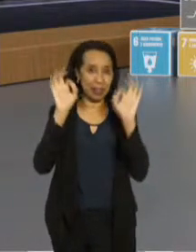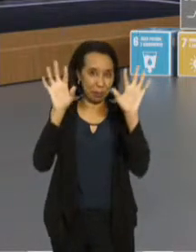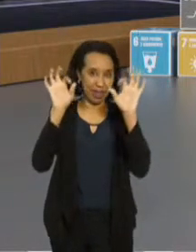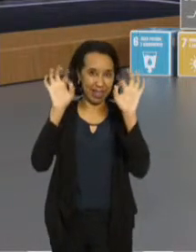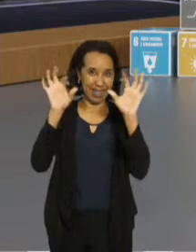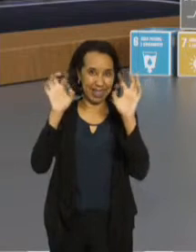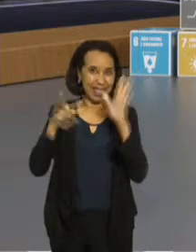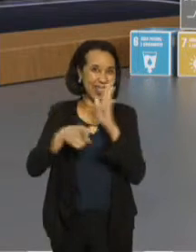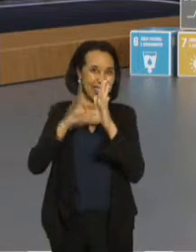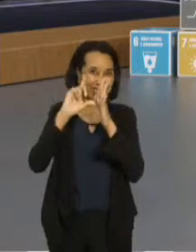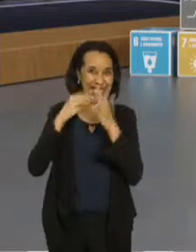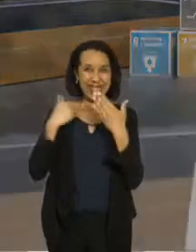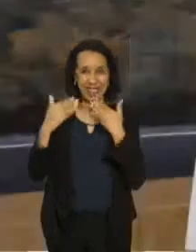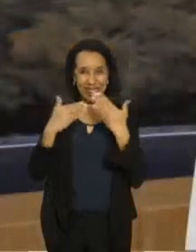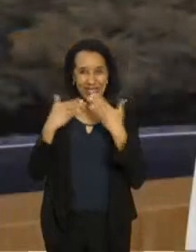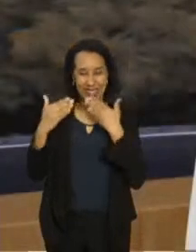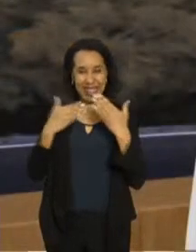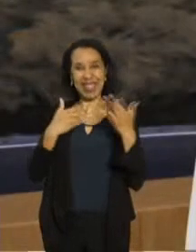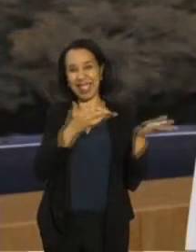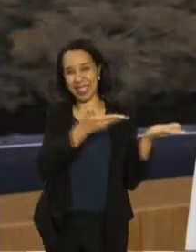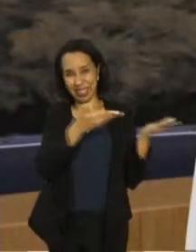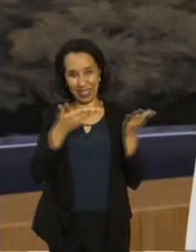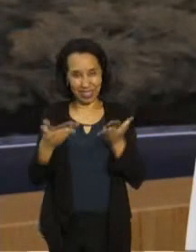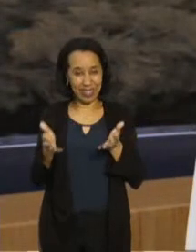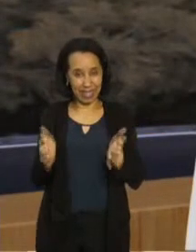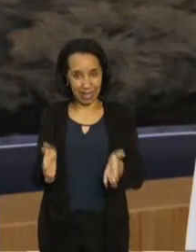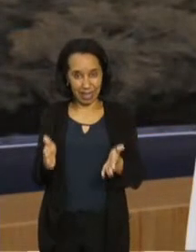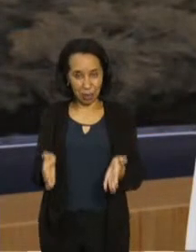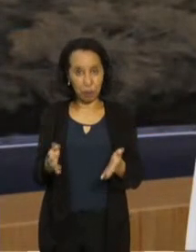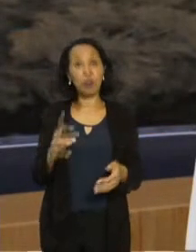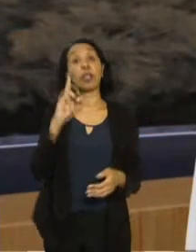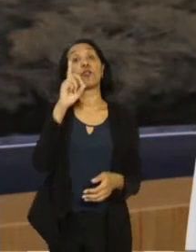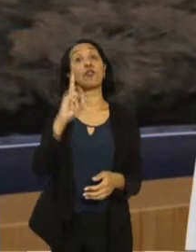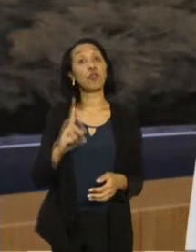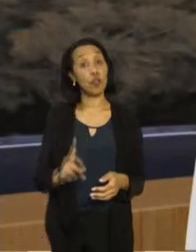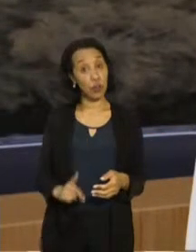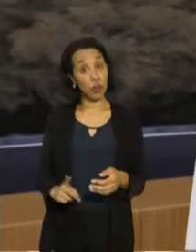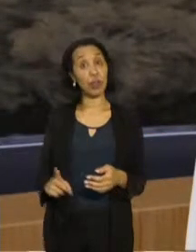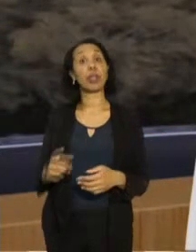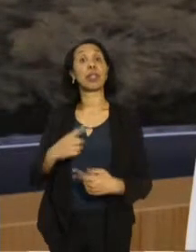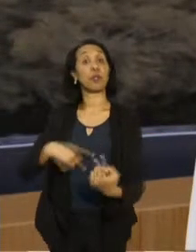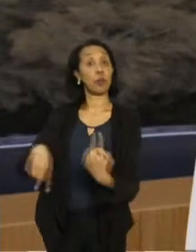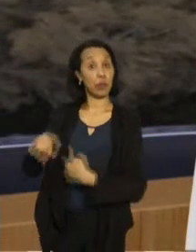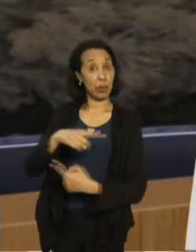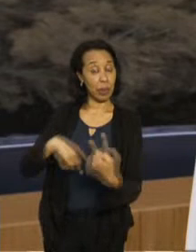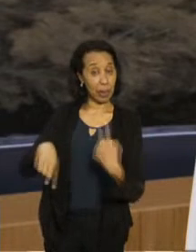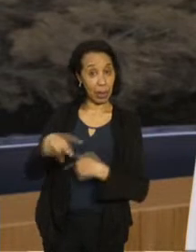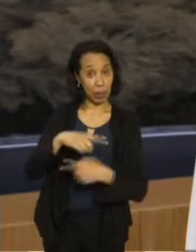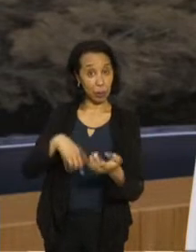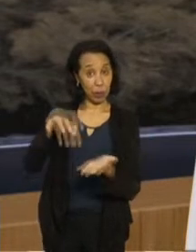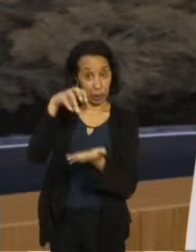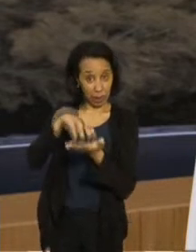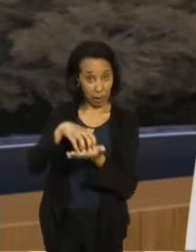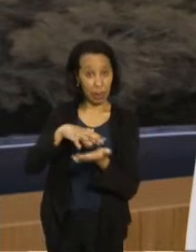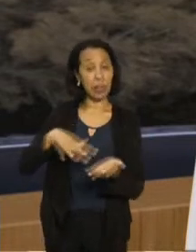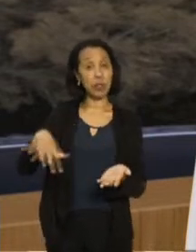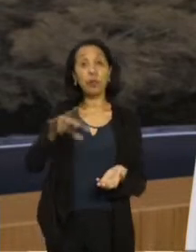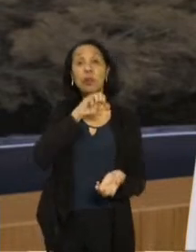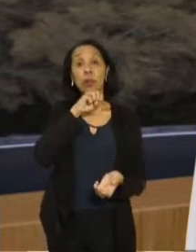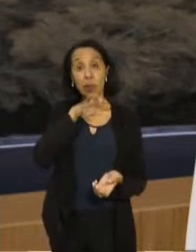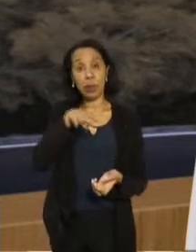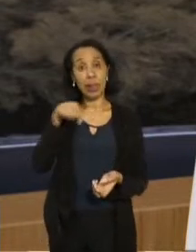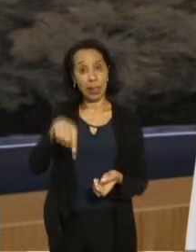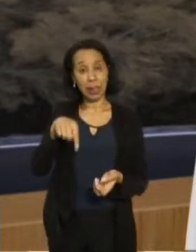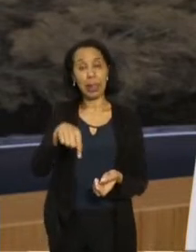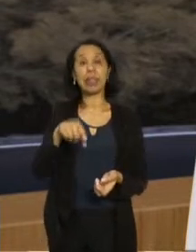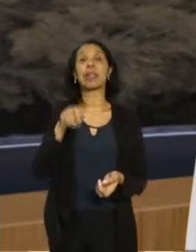a nossa conversa. Eu queria convidar agora o nosso diretor de Relações Institucionais, o Gustavo Bonini.